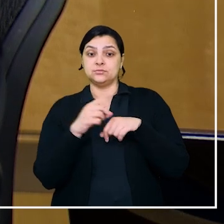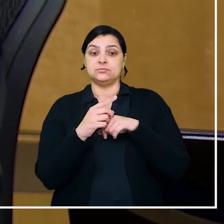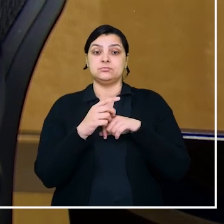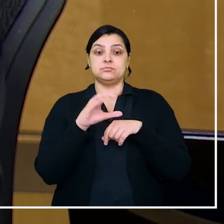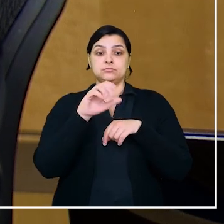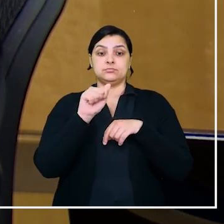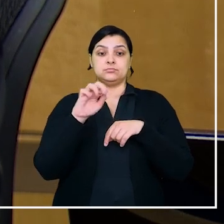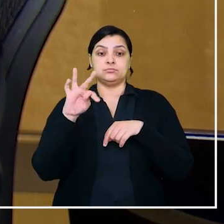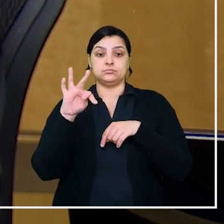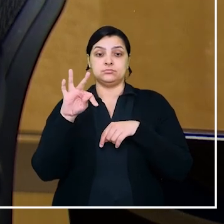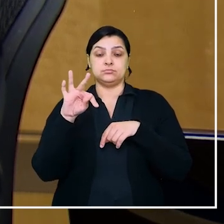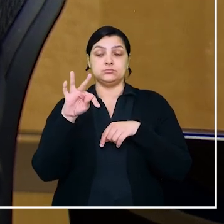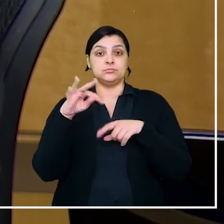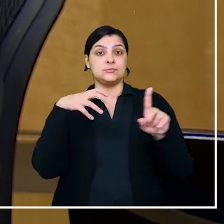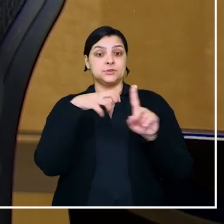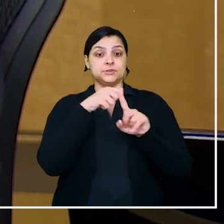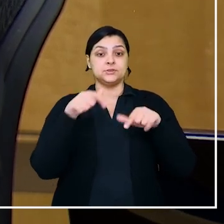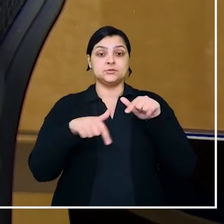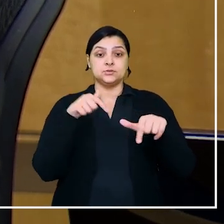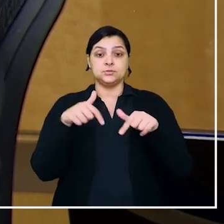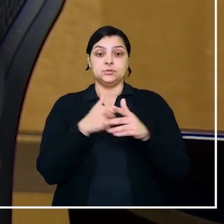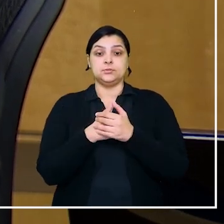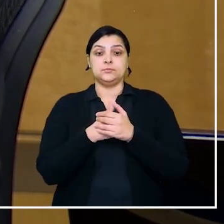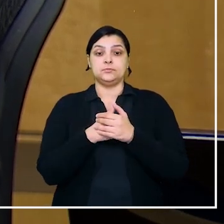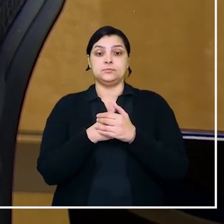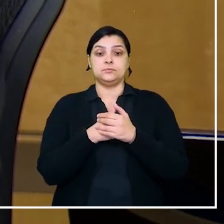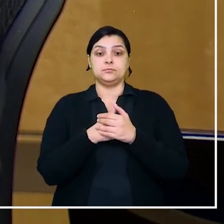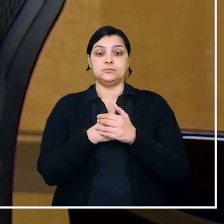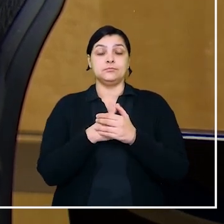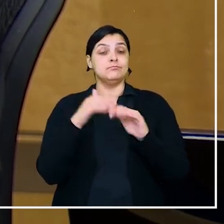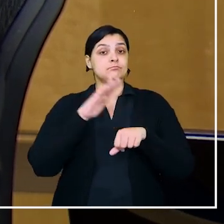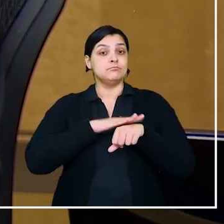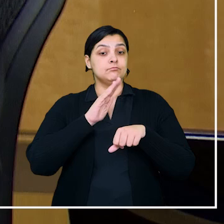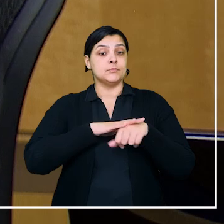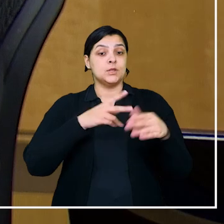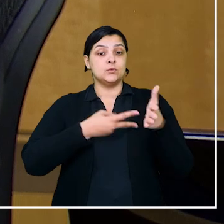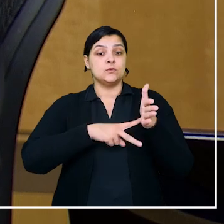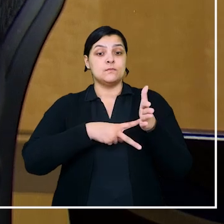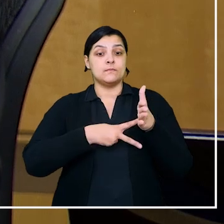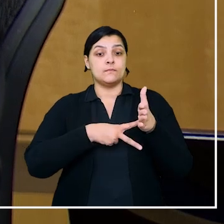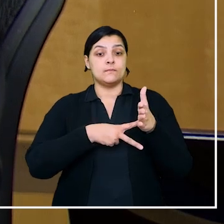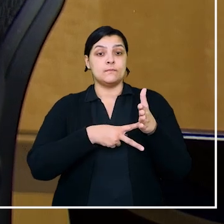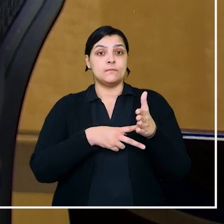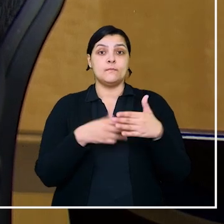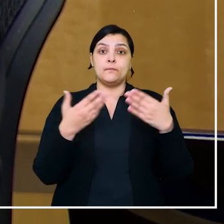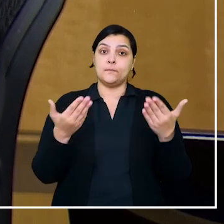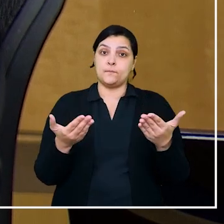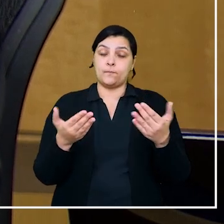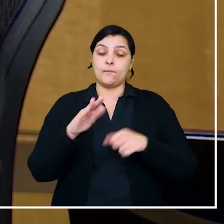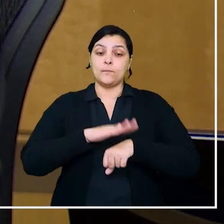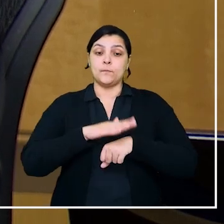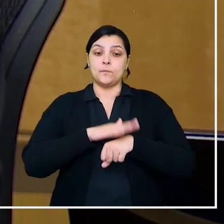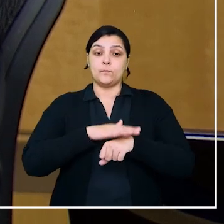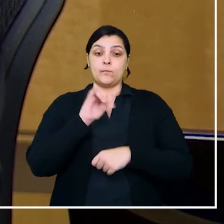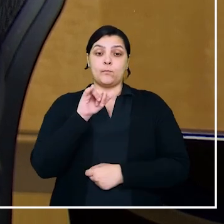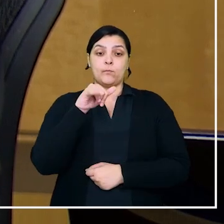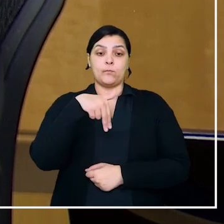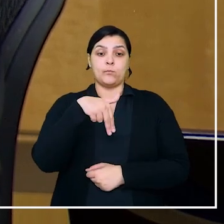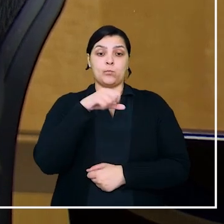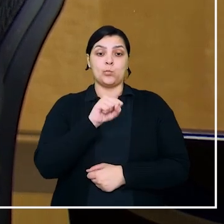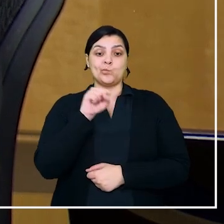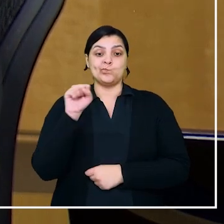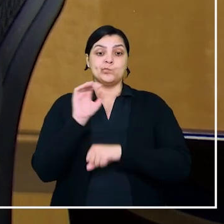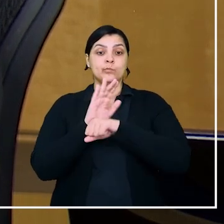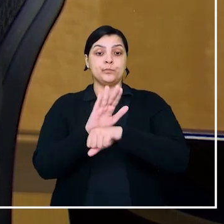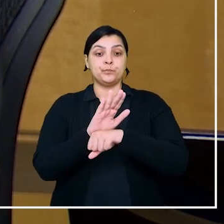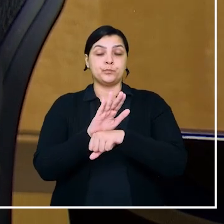a CAT, Comunicação de Acidente de Trabalho, foi emitida pelo sindicato, o que gerou, por parte do INSS, a concessão